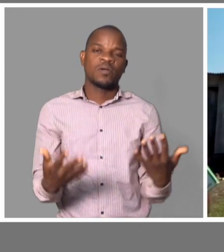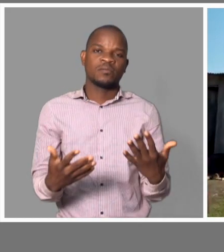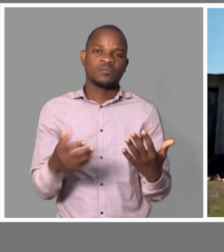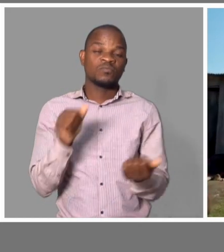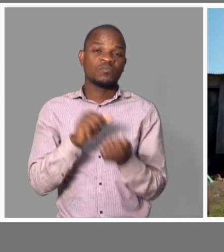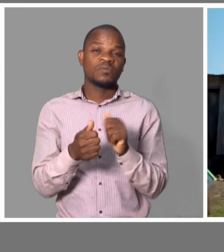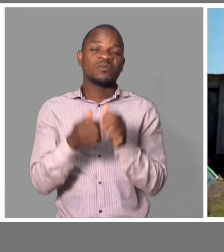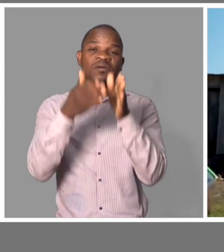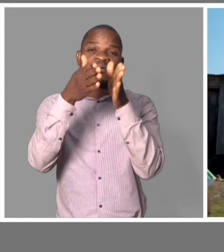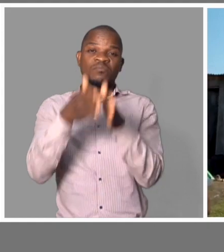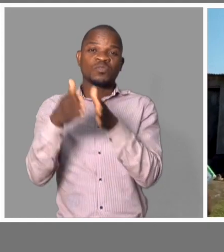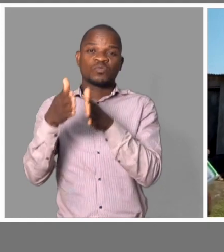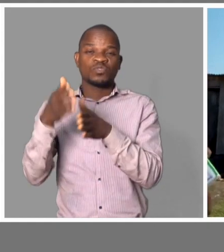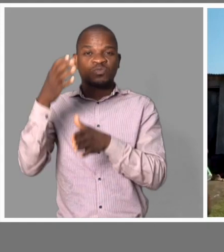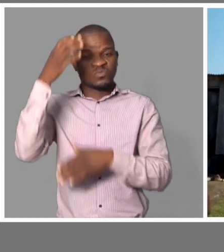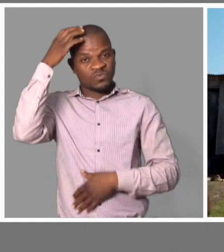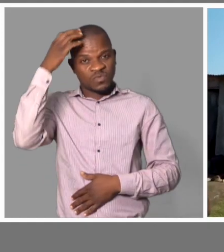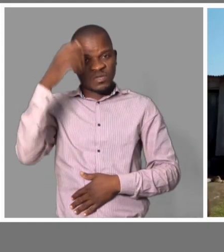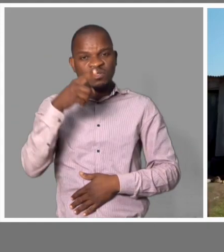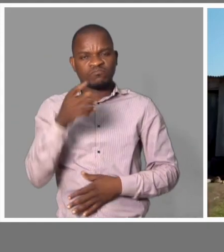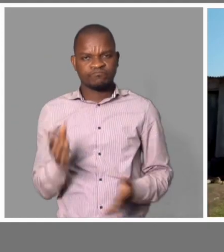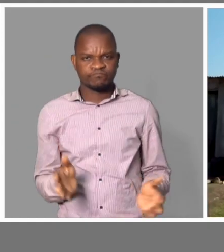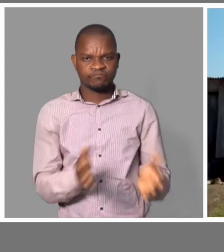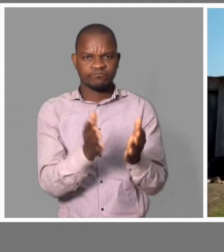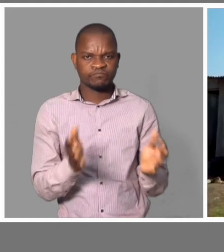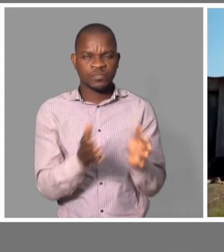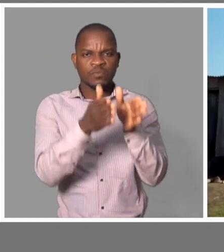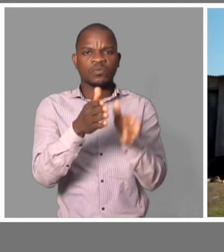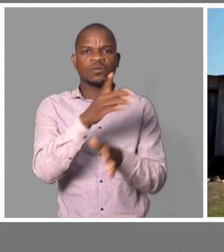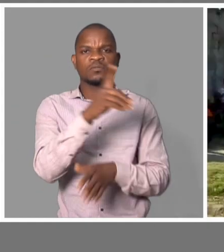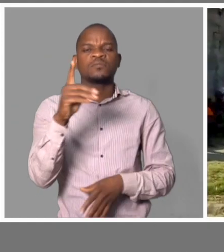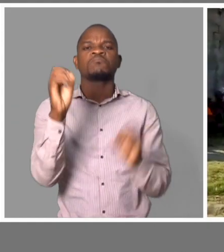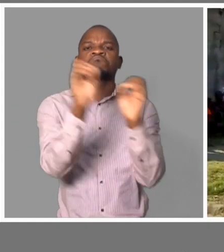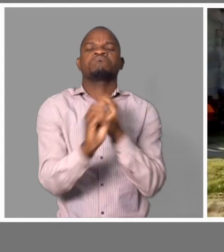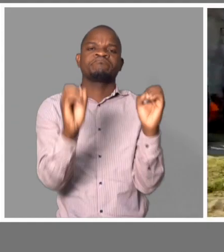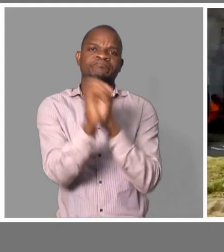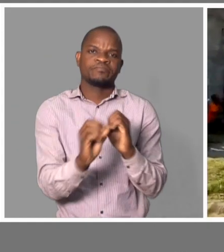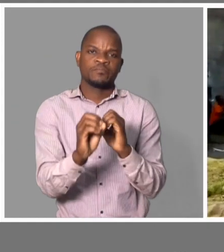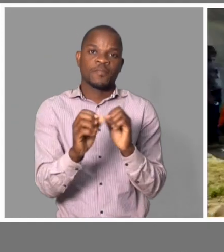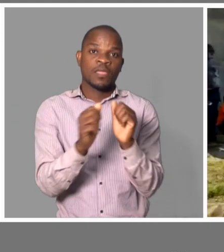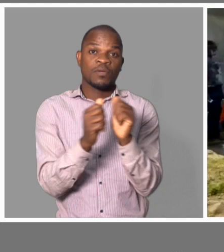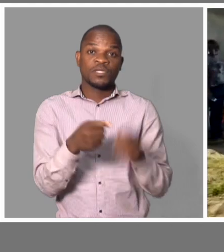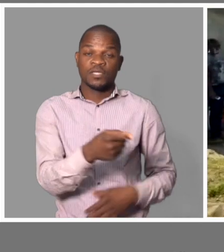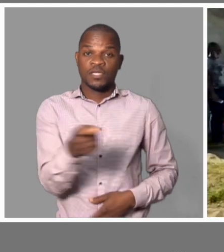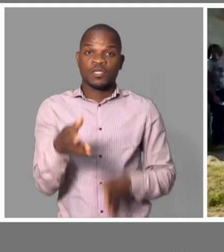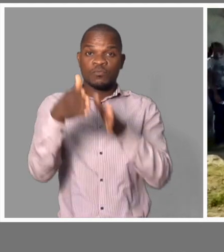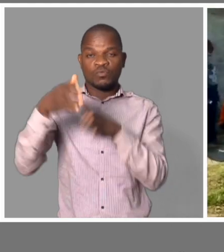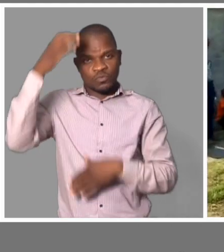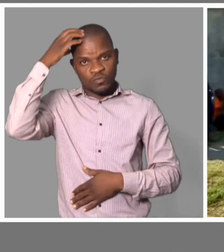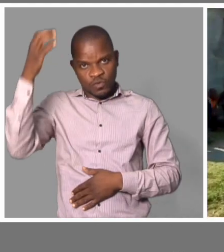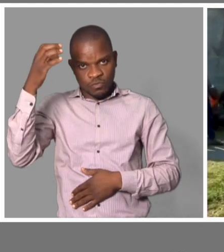não promove a pessoa com deficiência. Então, se a pessoa que é governante,